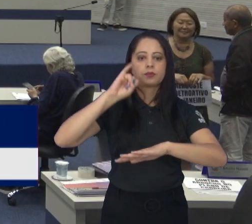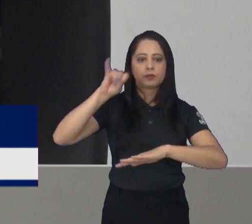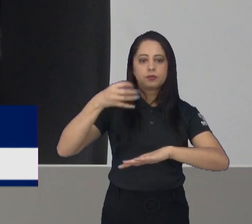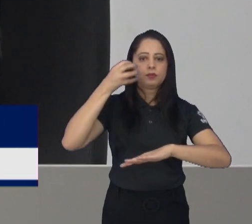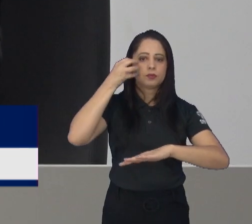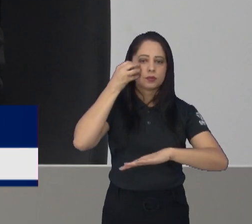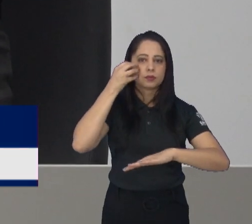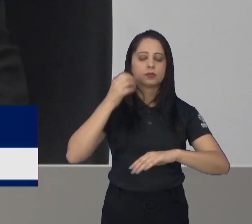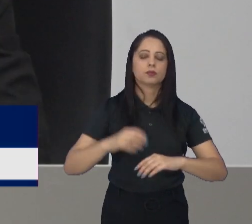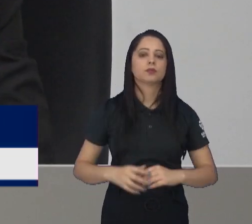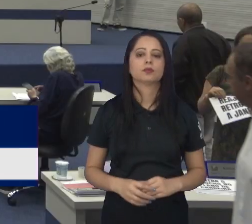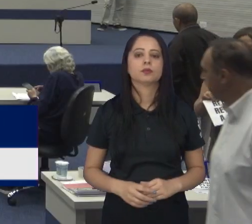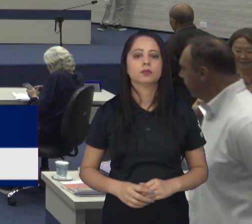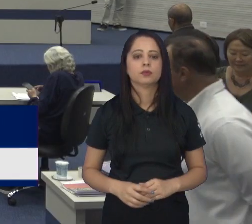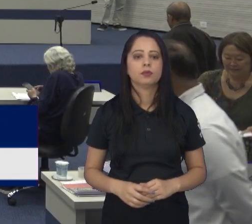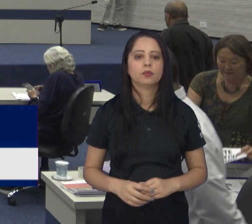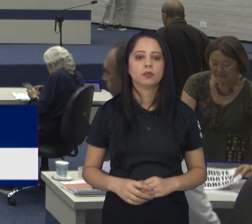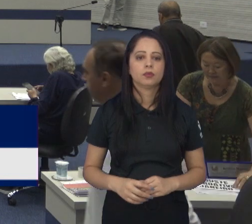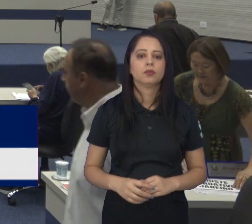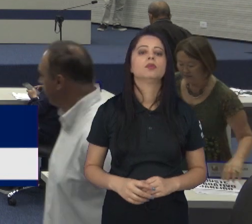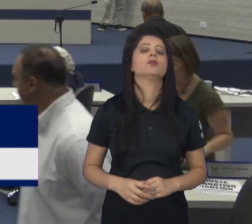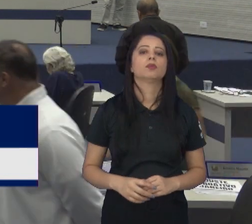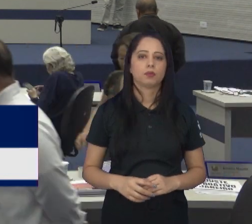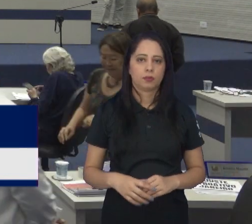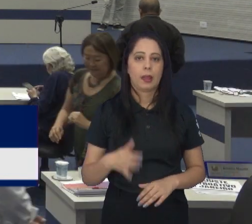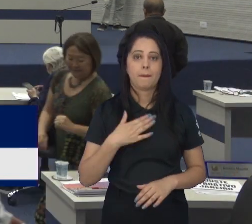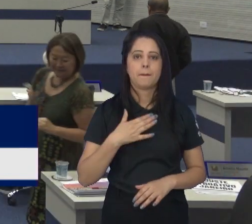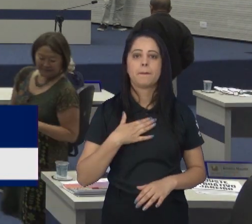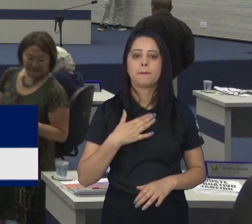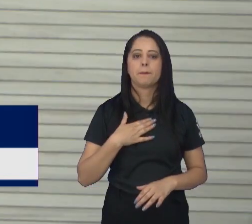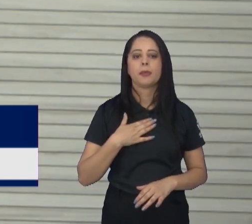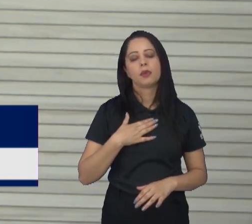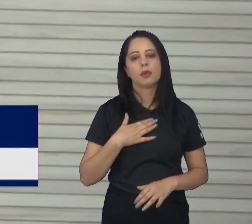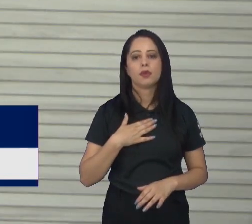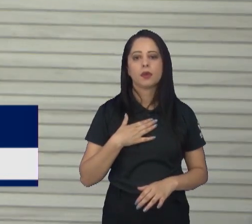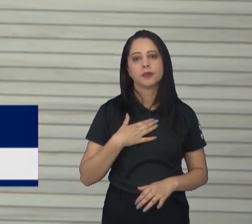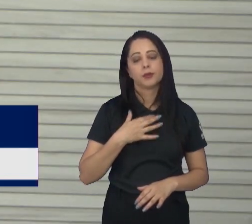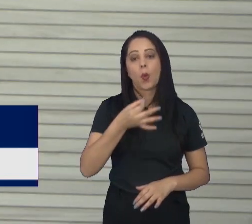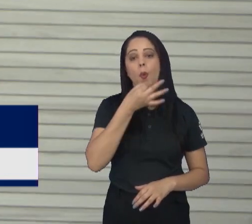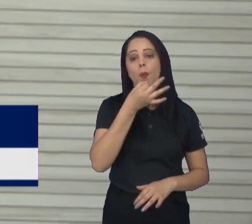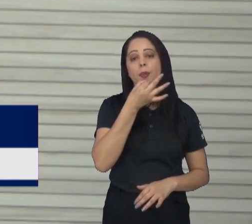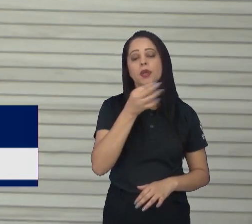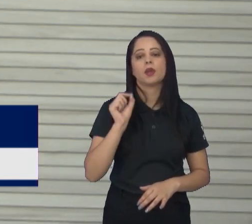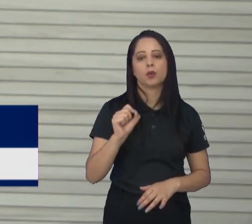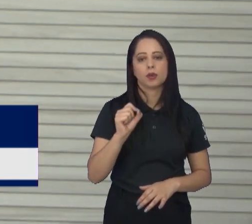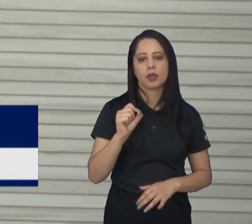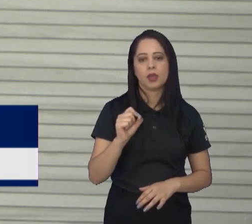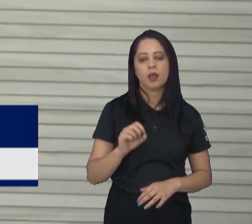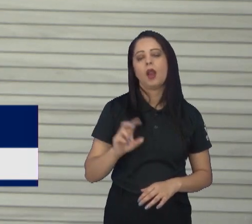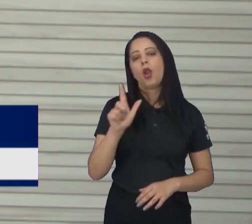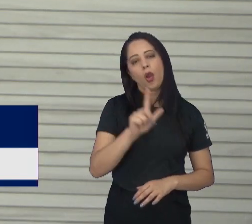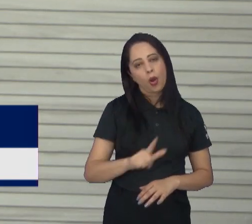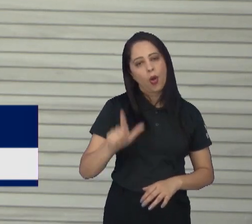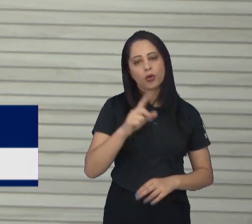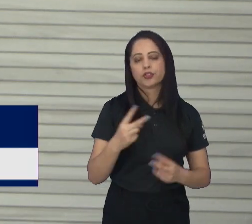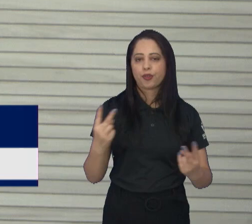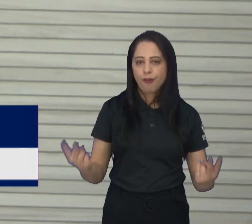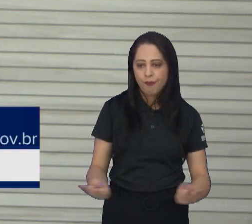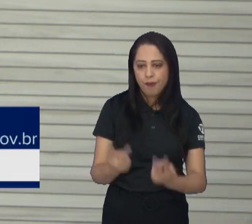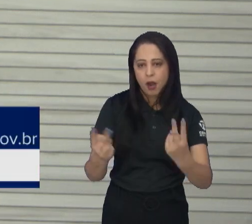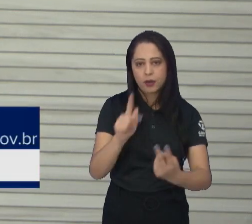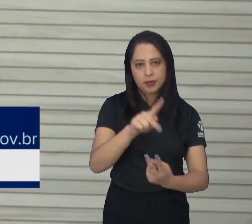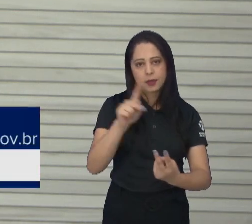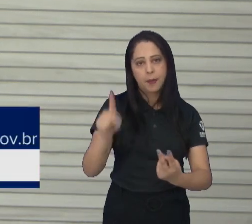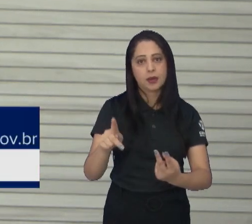vereadora Juliana Fraga. Bom, a justificativa é que é óbvio, toda a valorização dos professores é bem-vinda, apesar desse governo